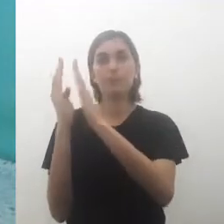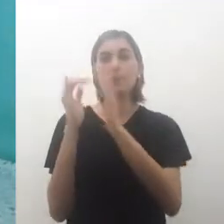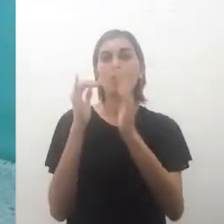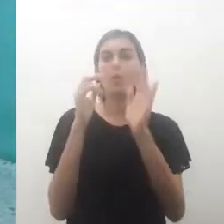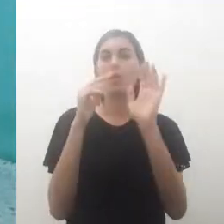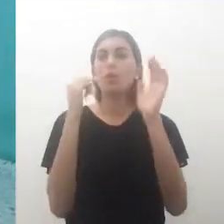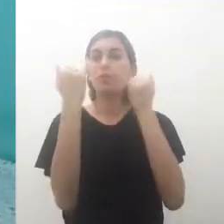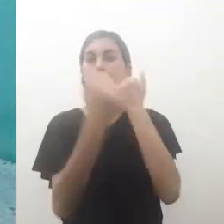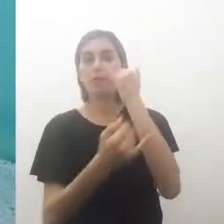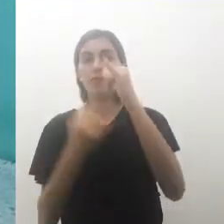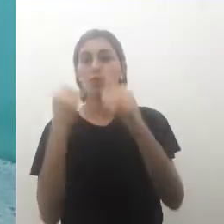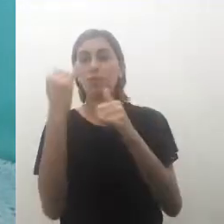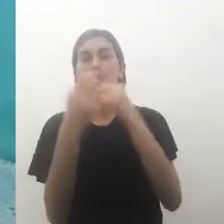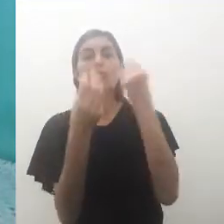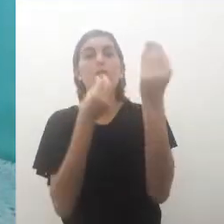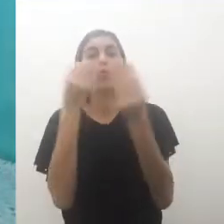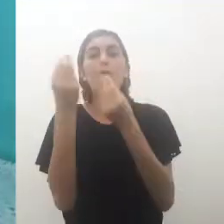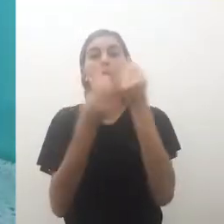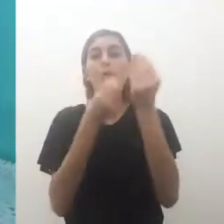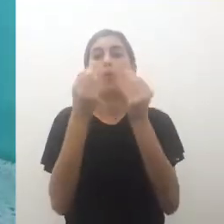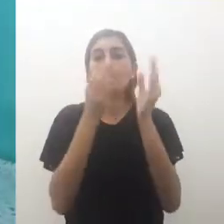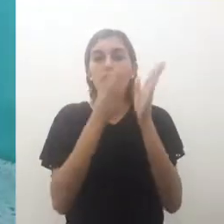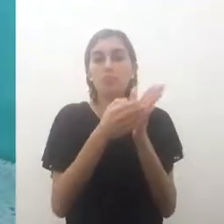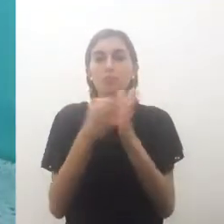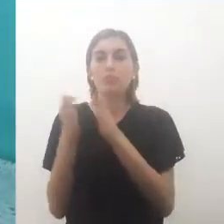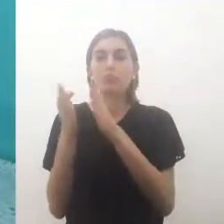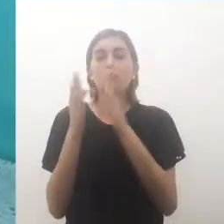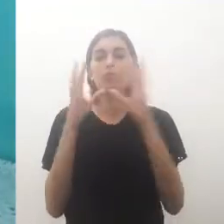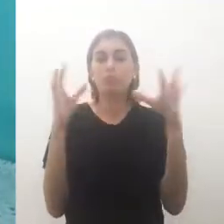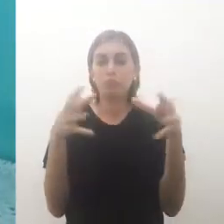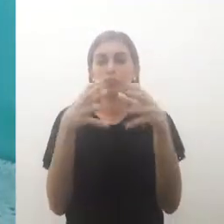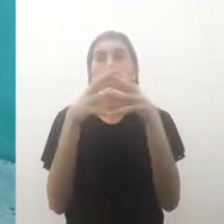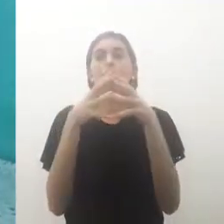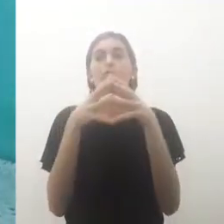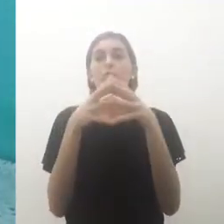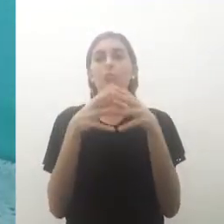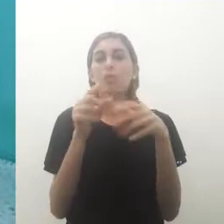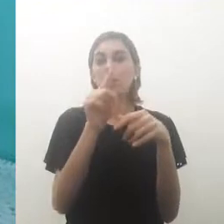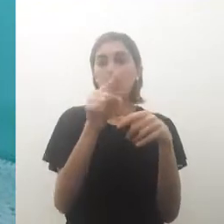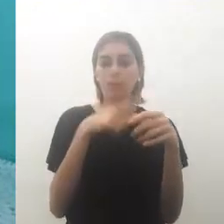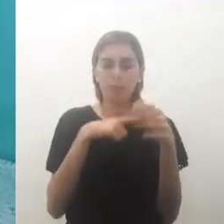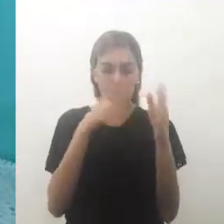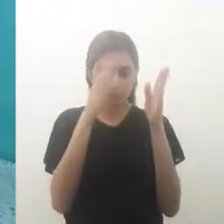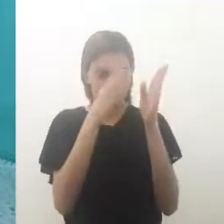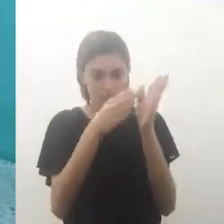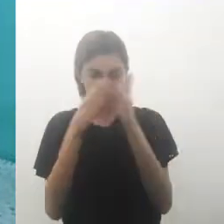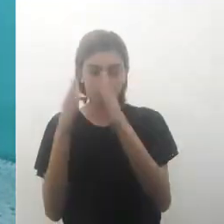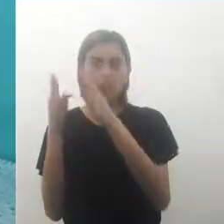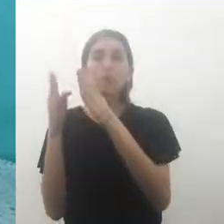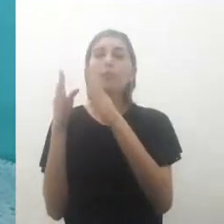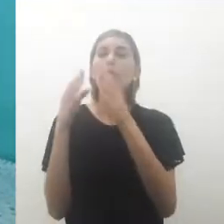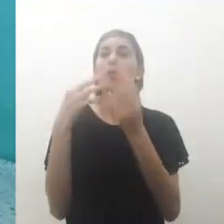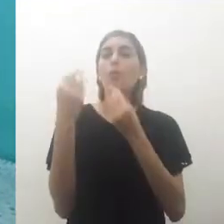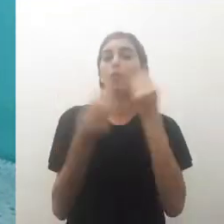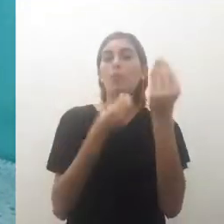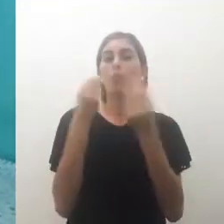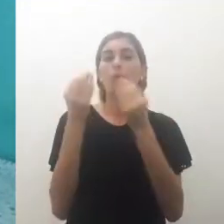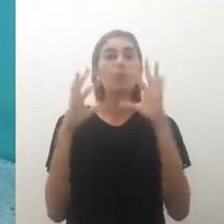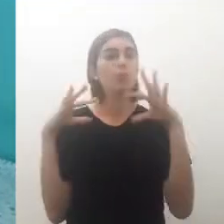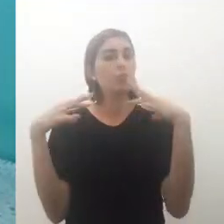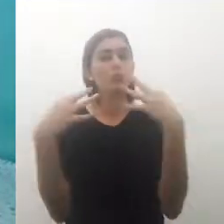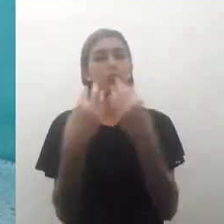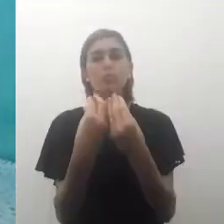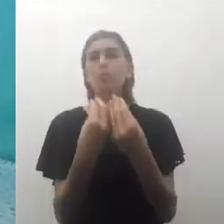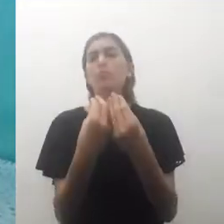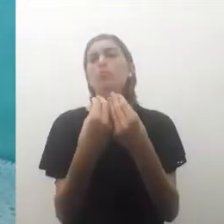as unidades de informação, elas funcionam como um organismo em conjunto. Há uma organização de